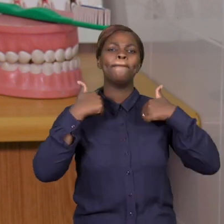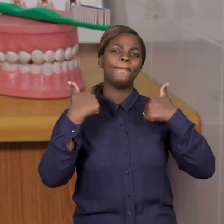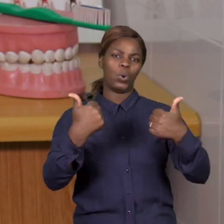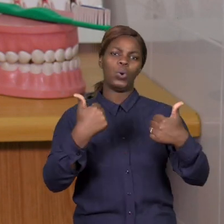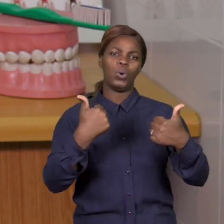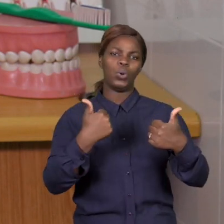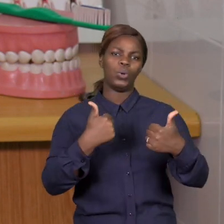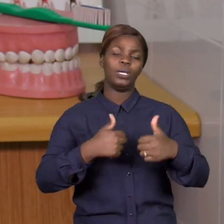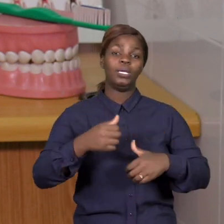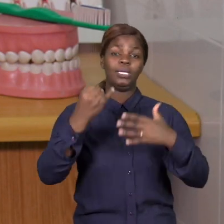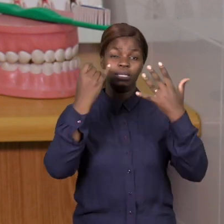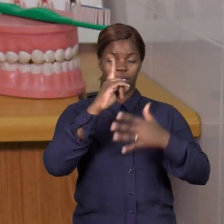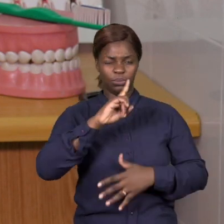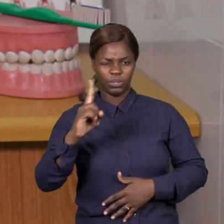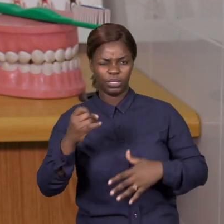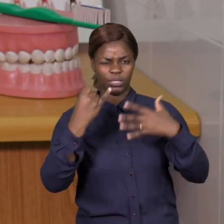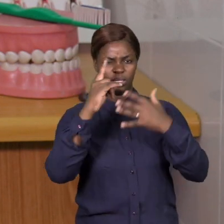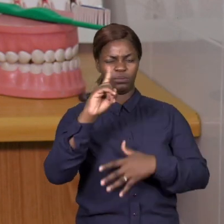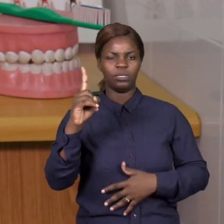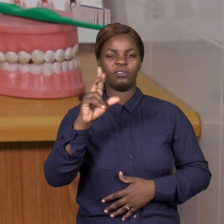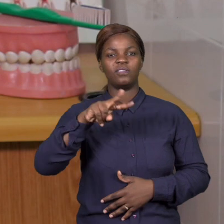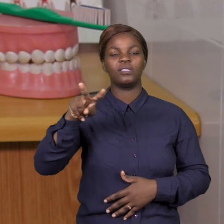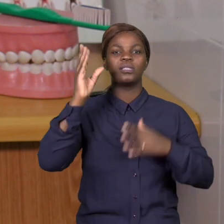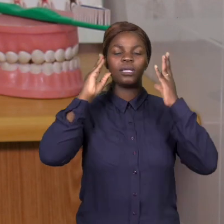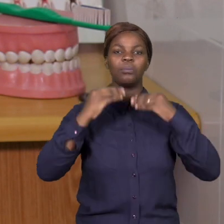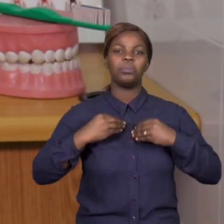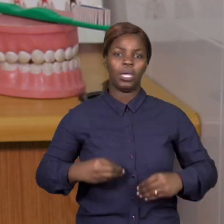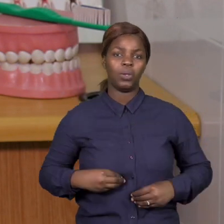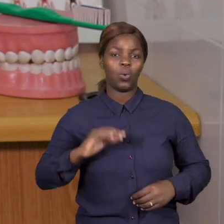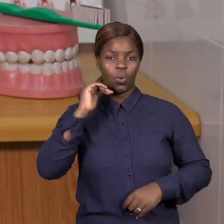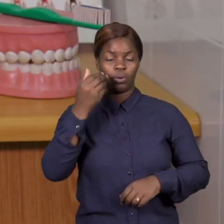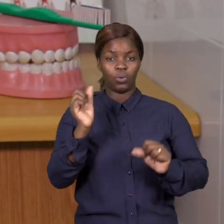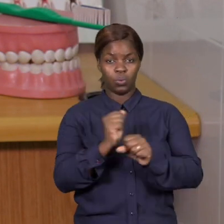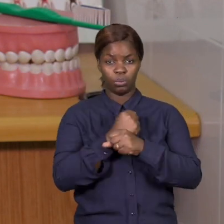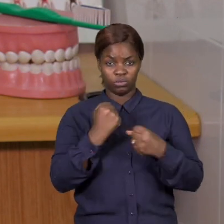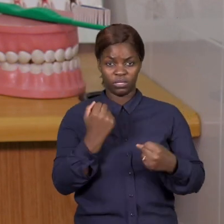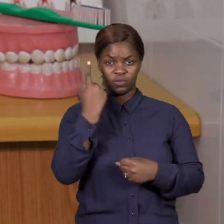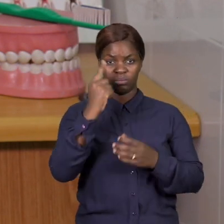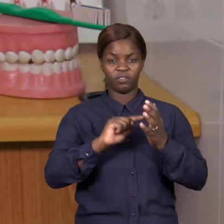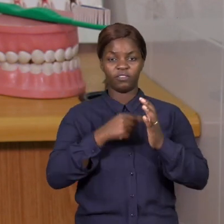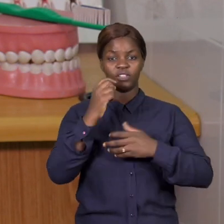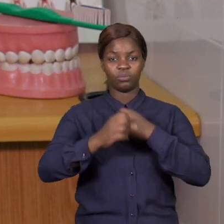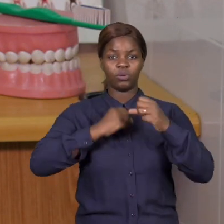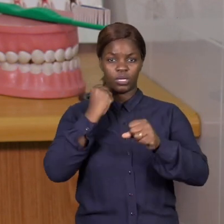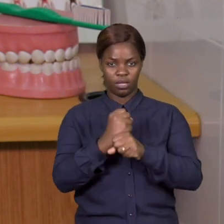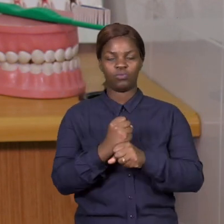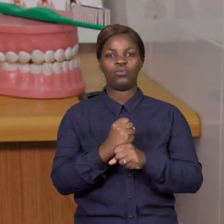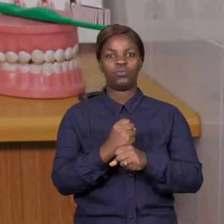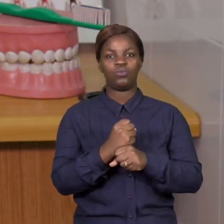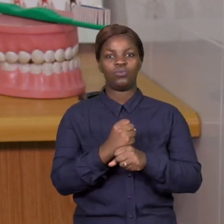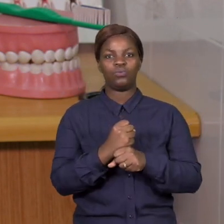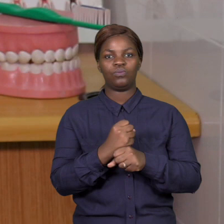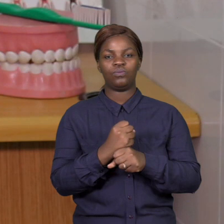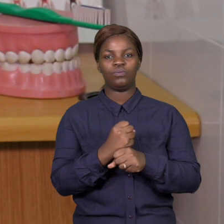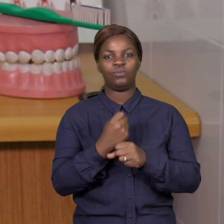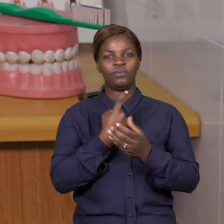cada 6 meses, deve ir ao dentista. Se não consegue, uma vez por ano, pelo menos. Mas sempre